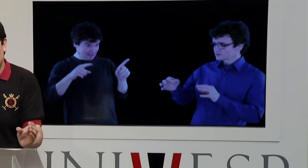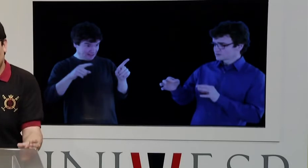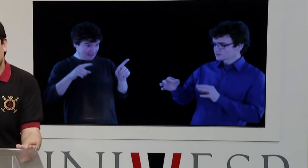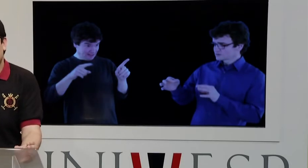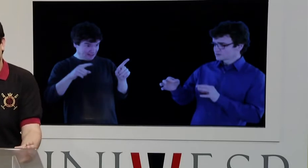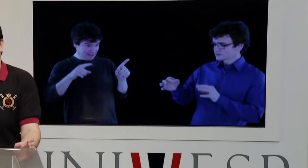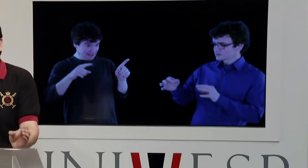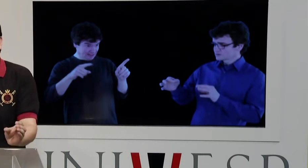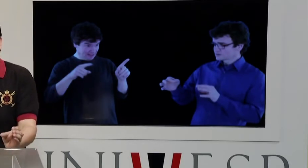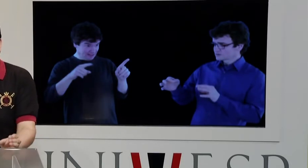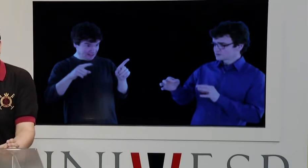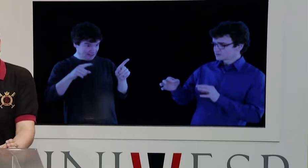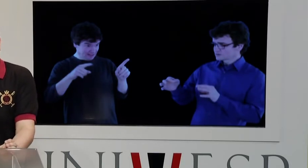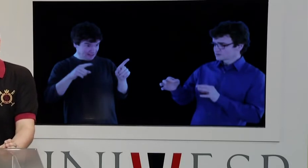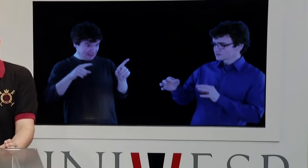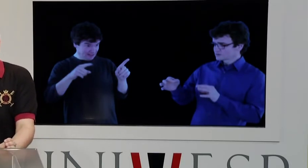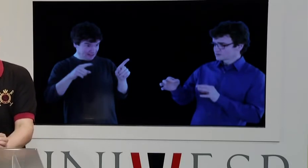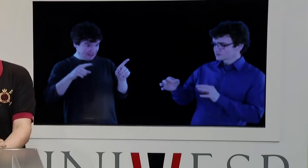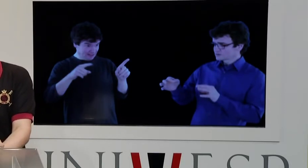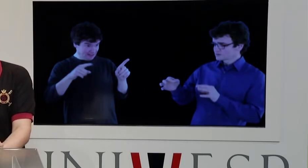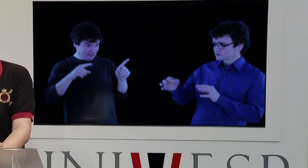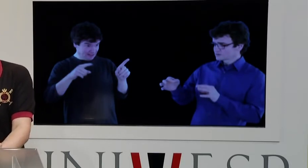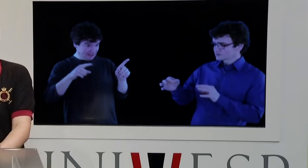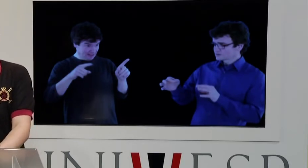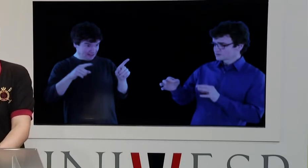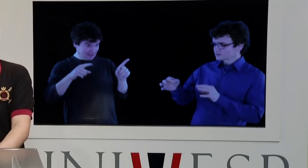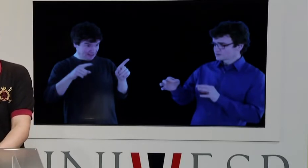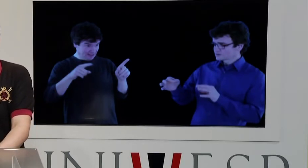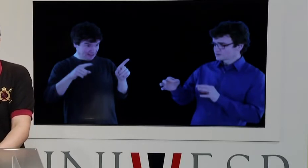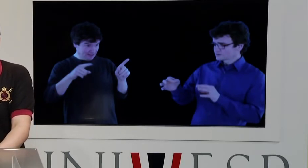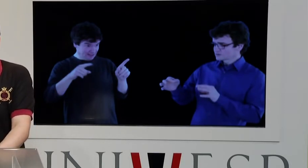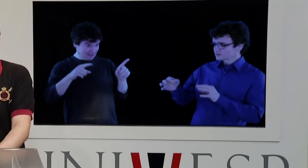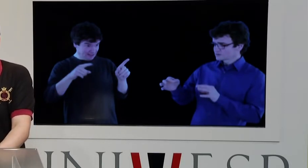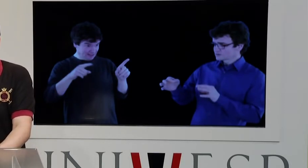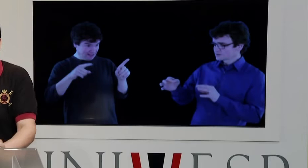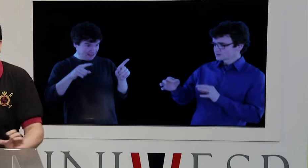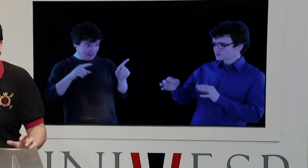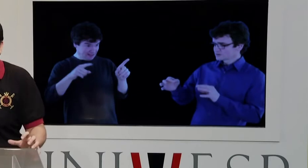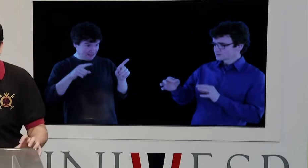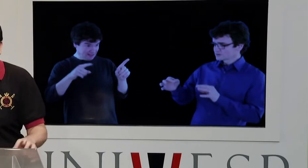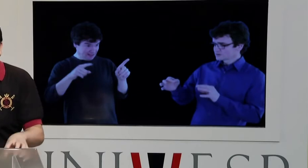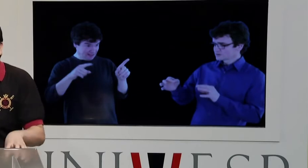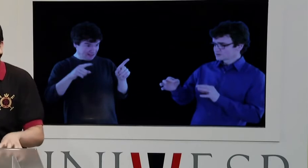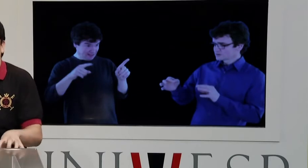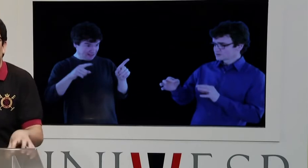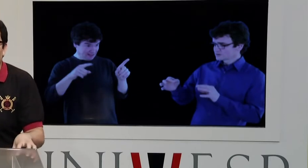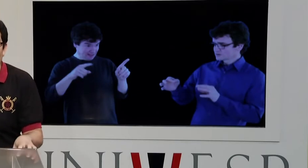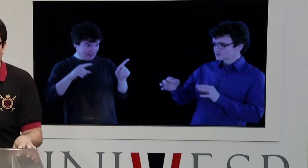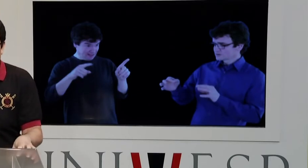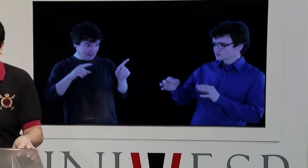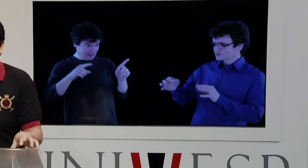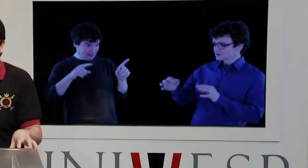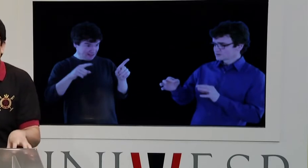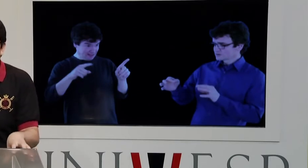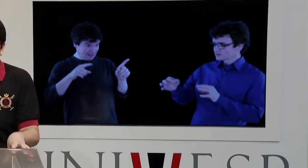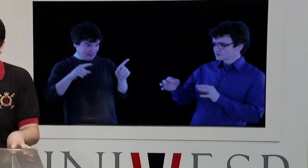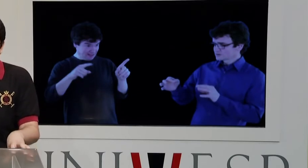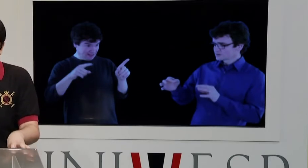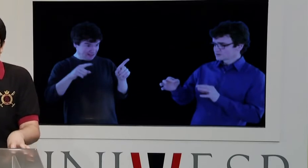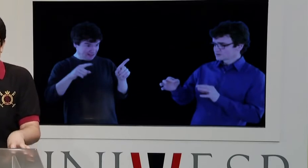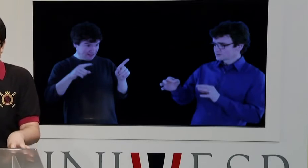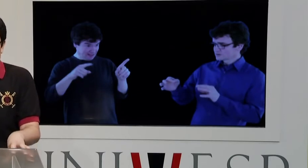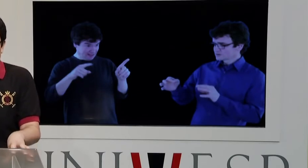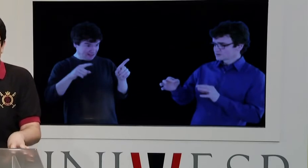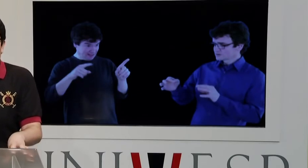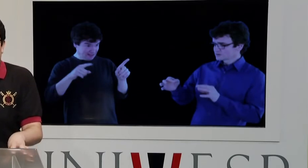o inglês sinalizado fere um princípio da gramática da língua de sinais americana. E e, portanto, constrói sentenças